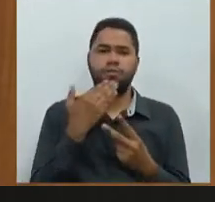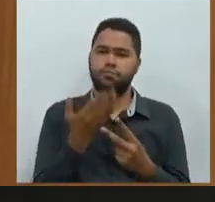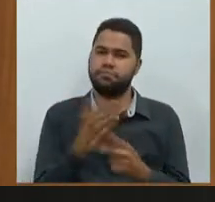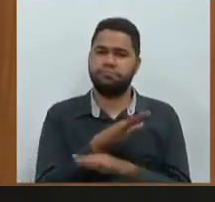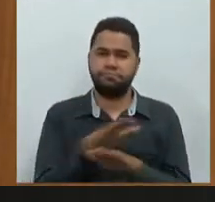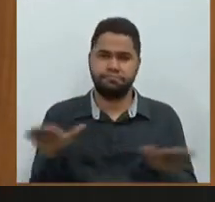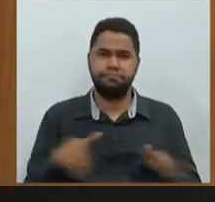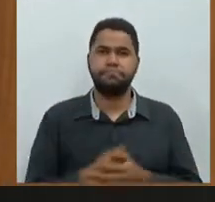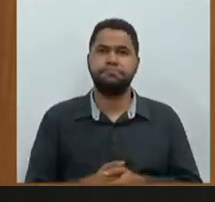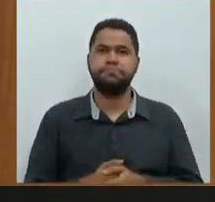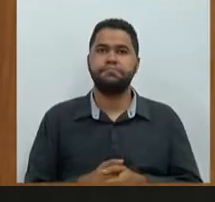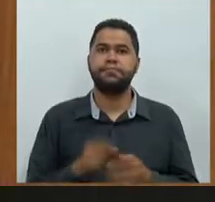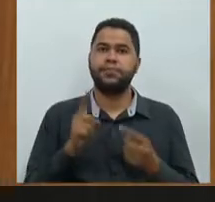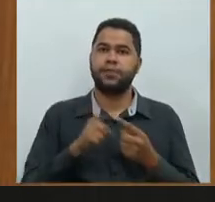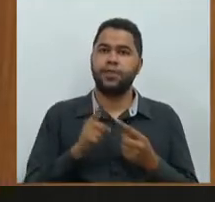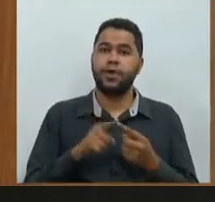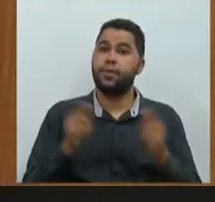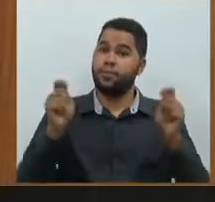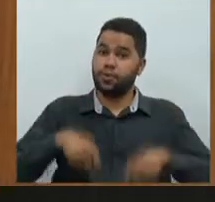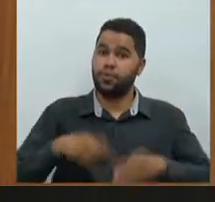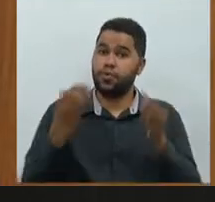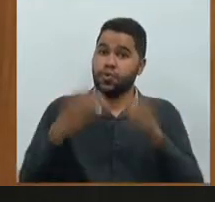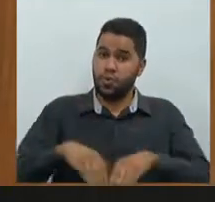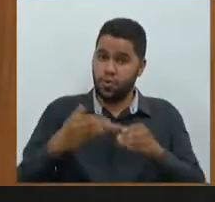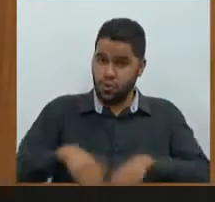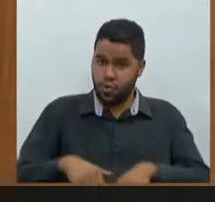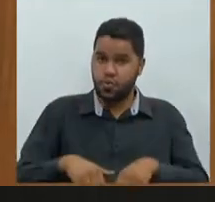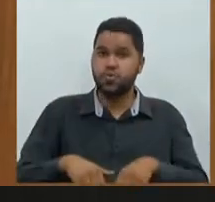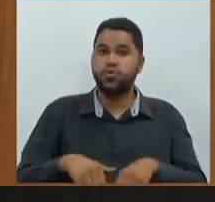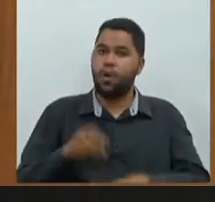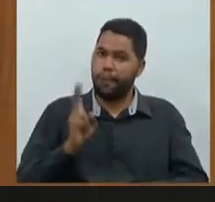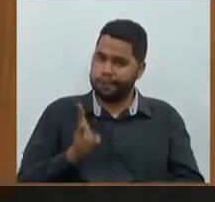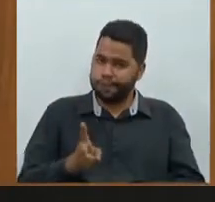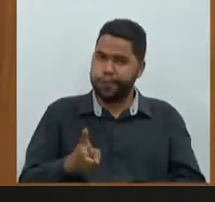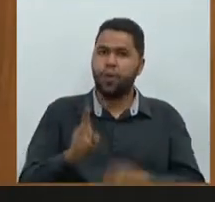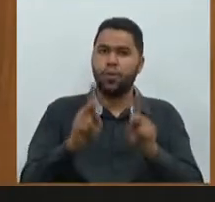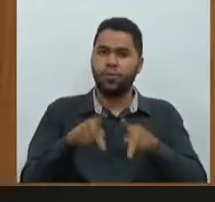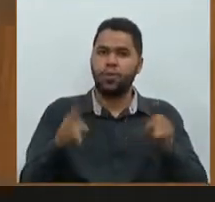fazer. A questão da possibilidade de um concurso público para se manter,